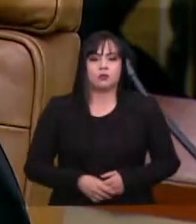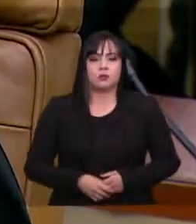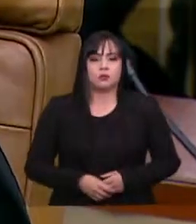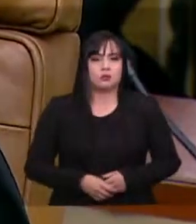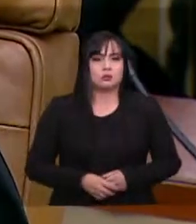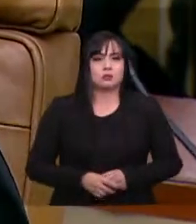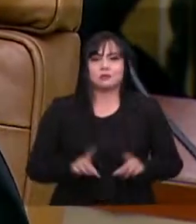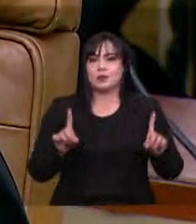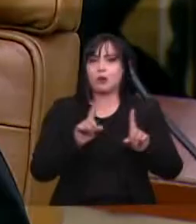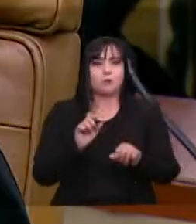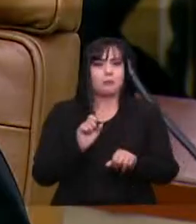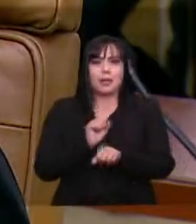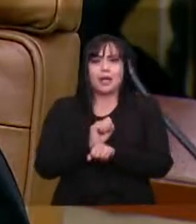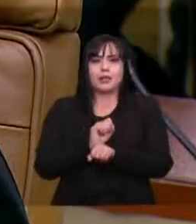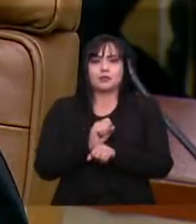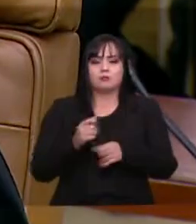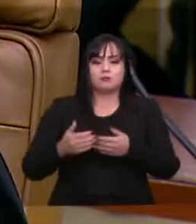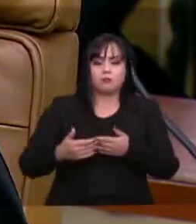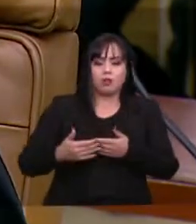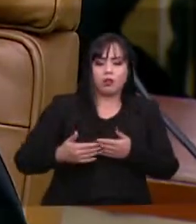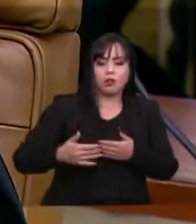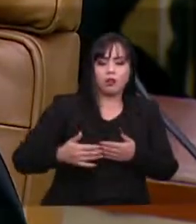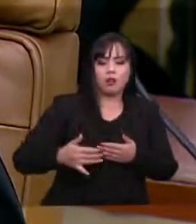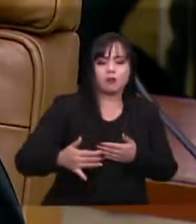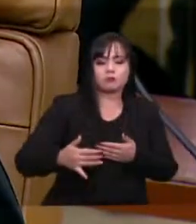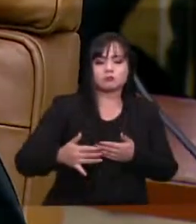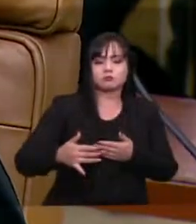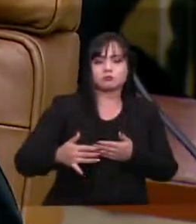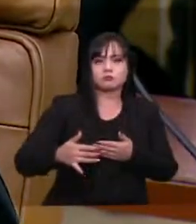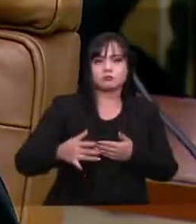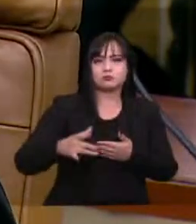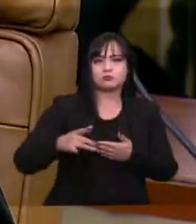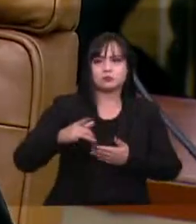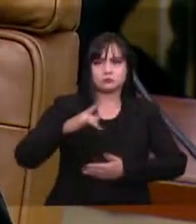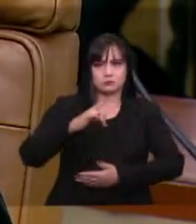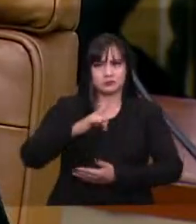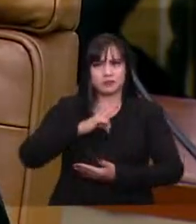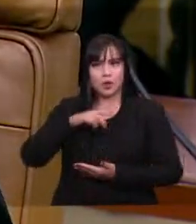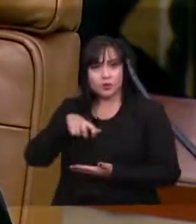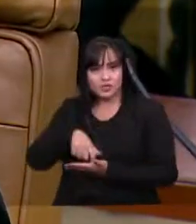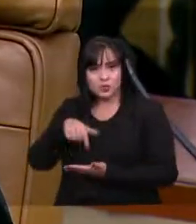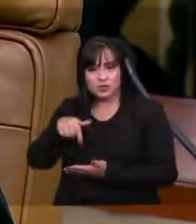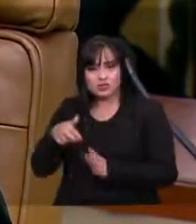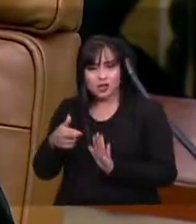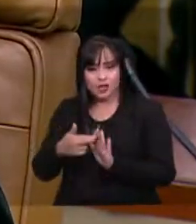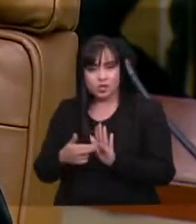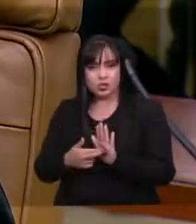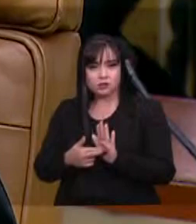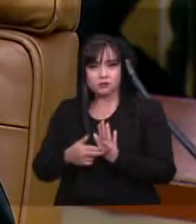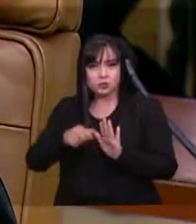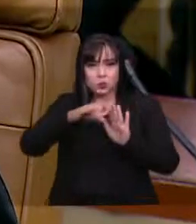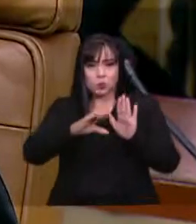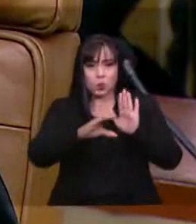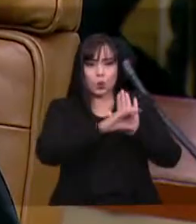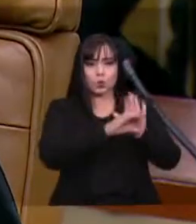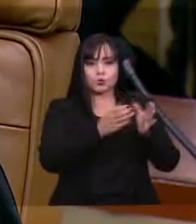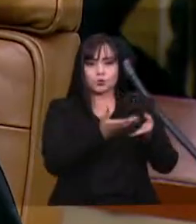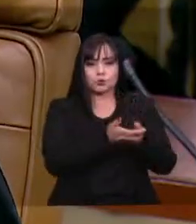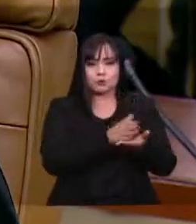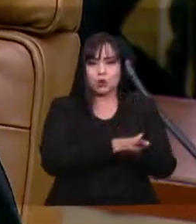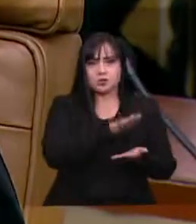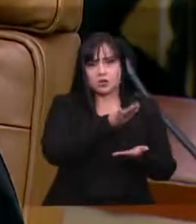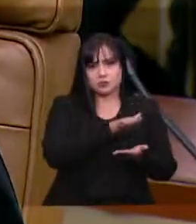impede a prolação de édito condenatório consoante essa regra que o código de processo penal